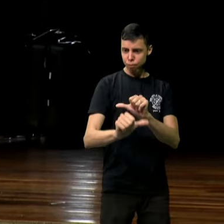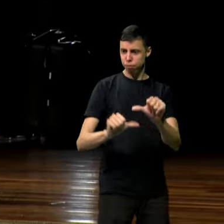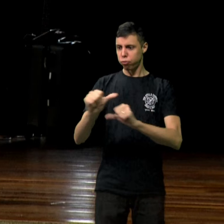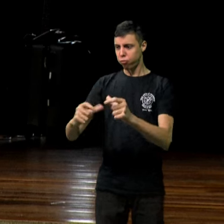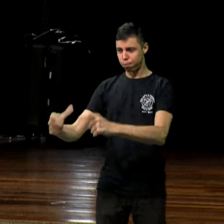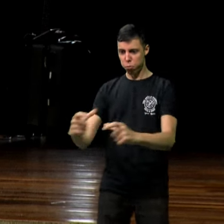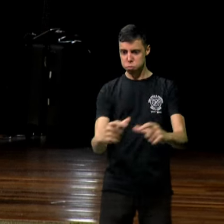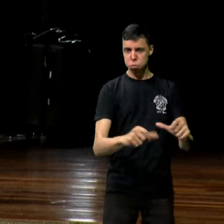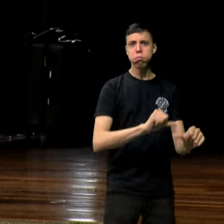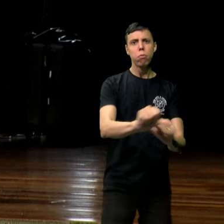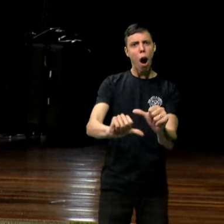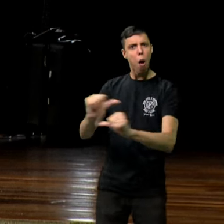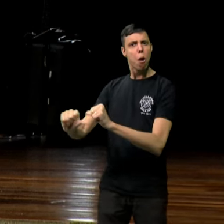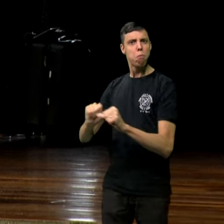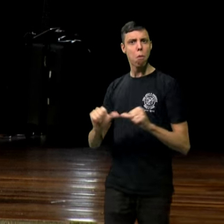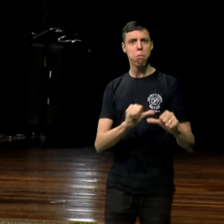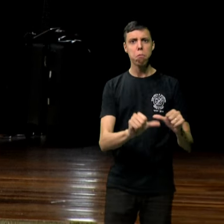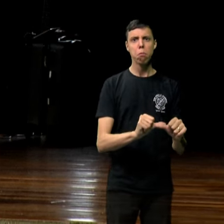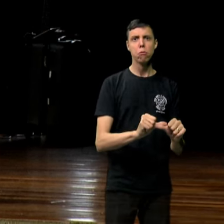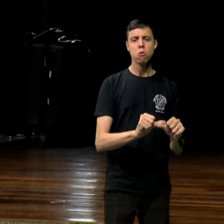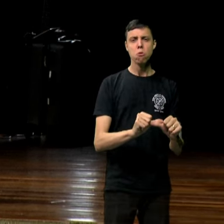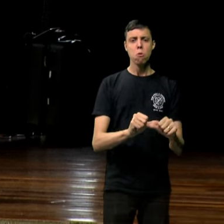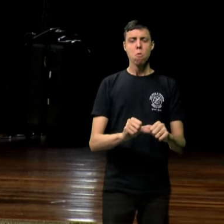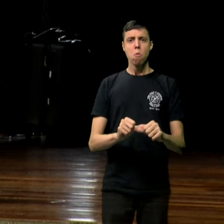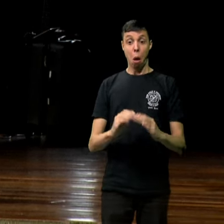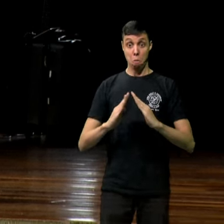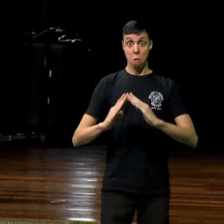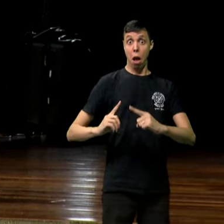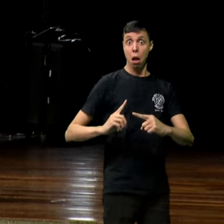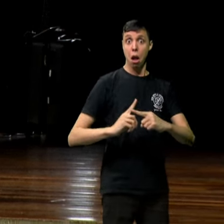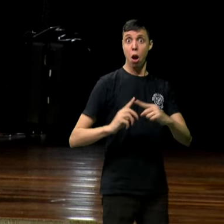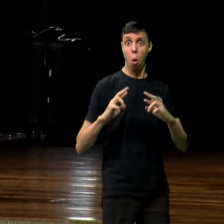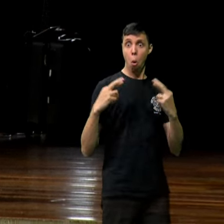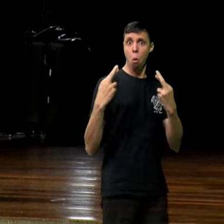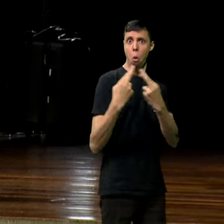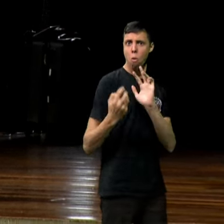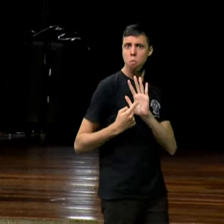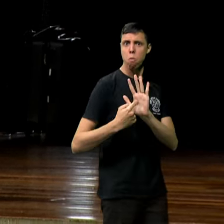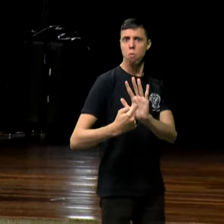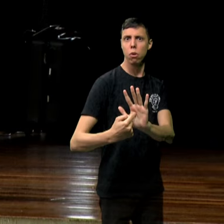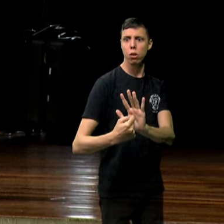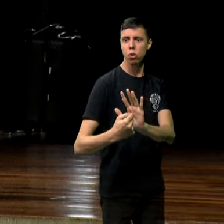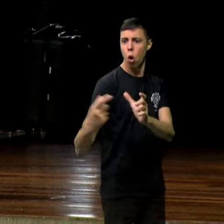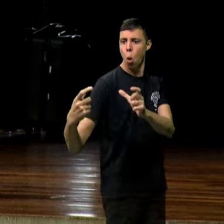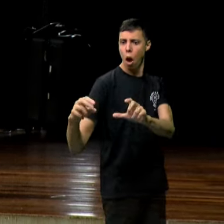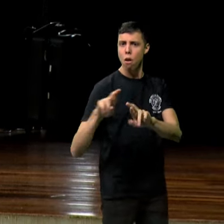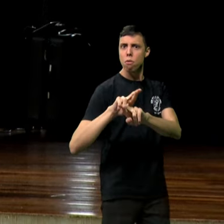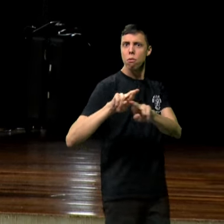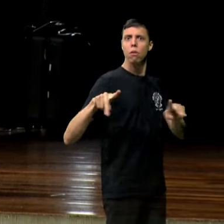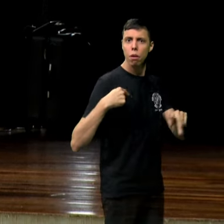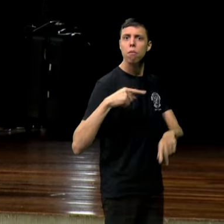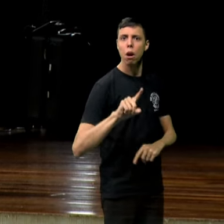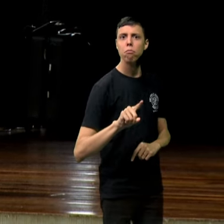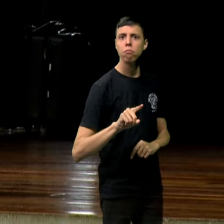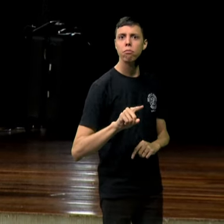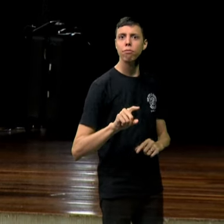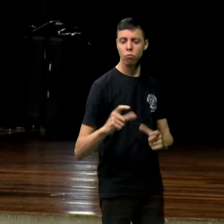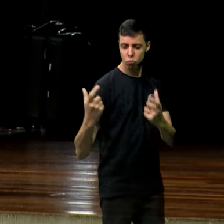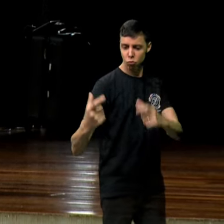lugar. Quando a igreja manifesta o reino, ela chega num lugar. Ela se